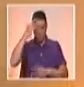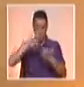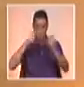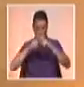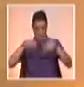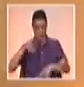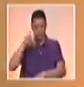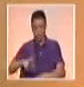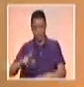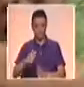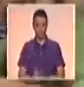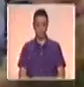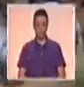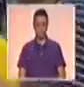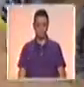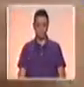Portugal.